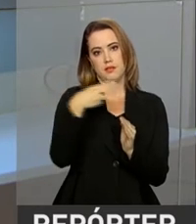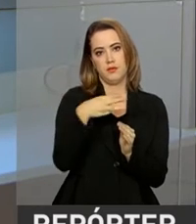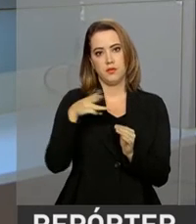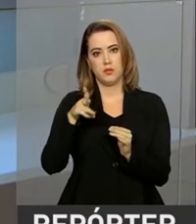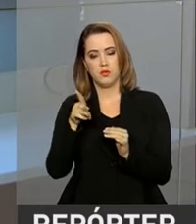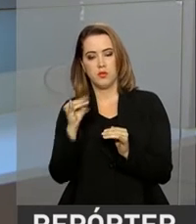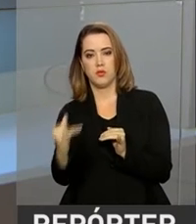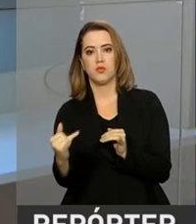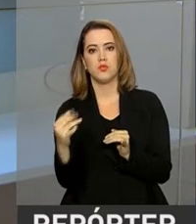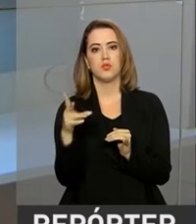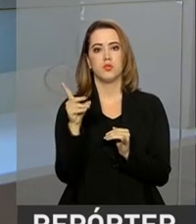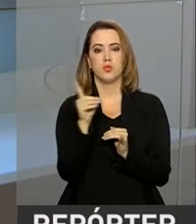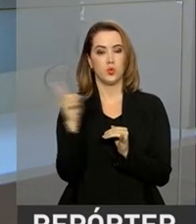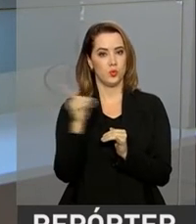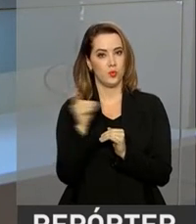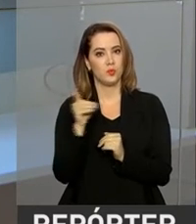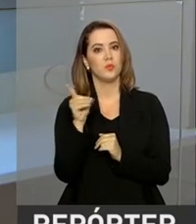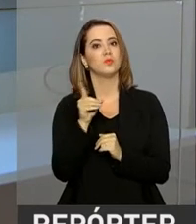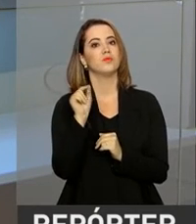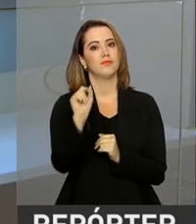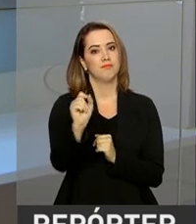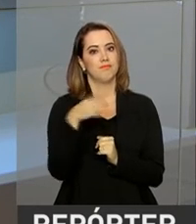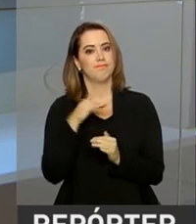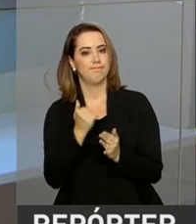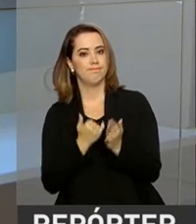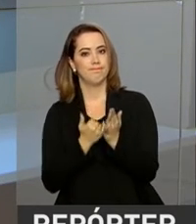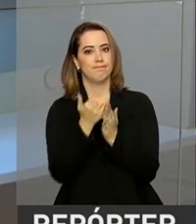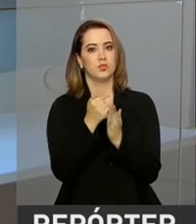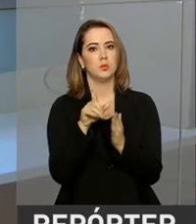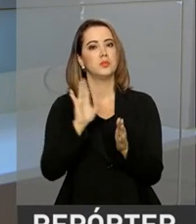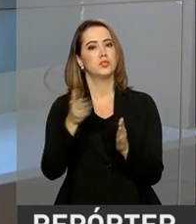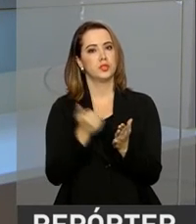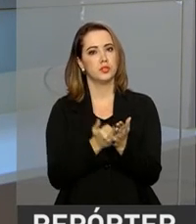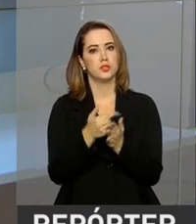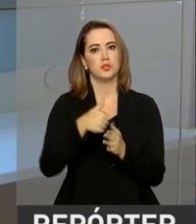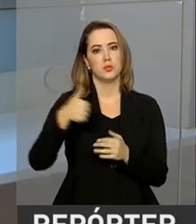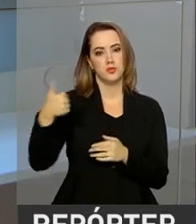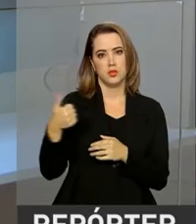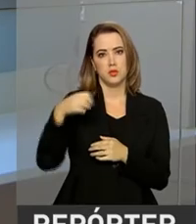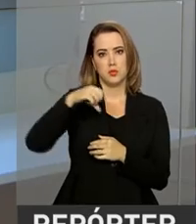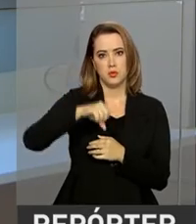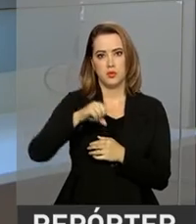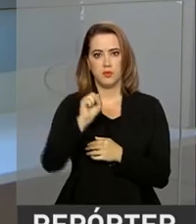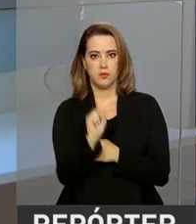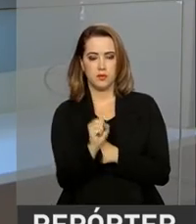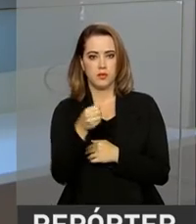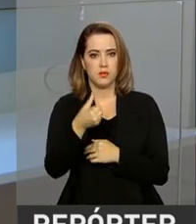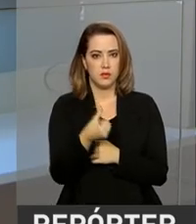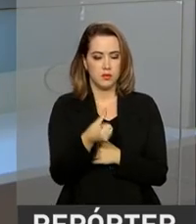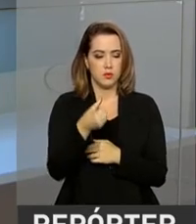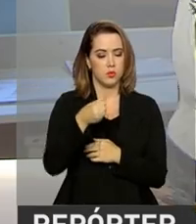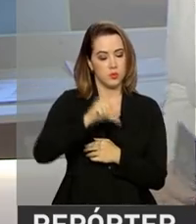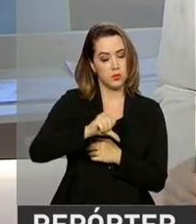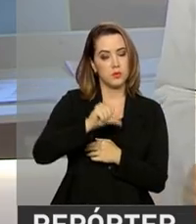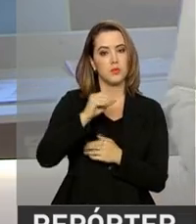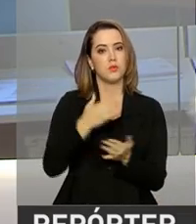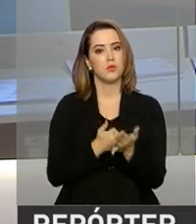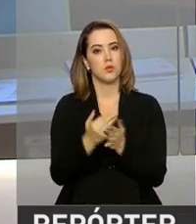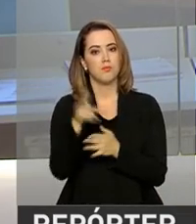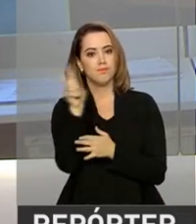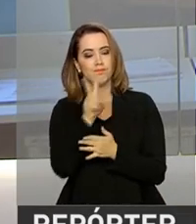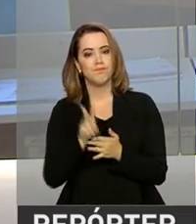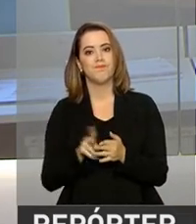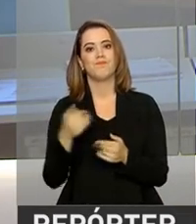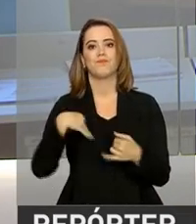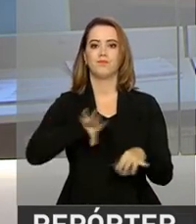é o maior superávit registrado desde 1989 quando começou a série histórica e